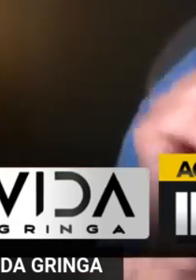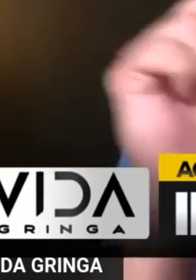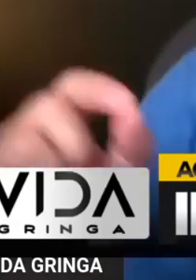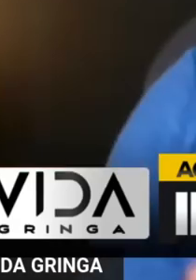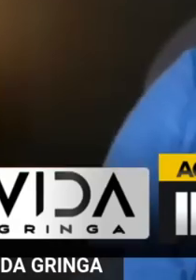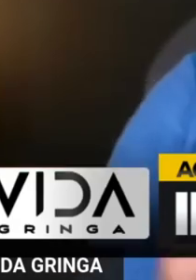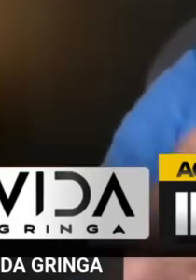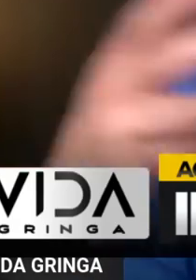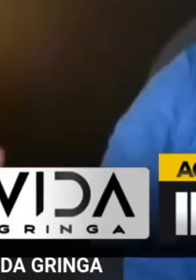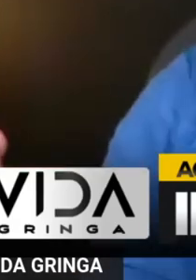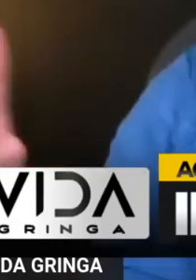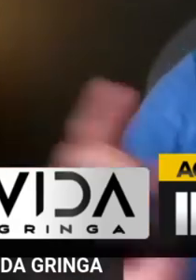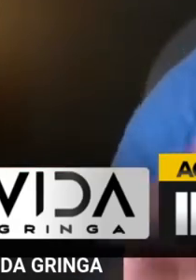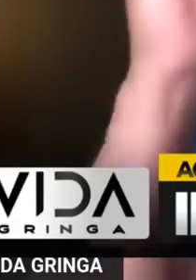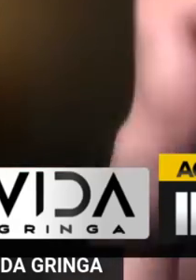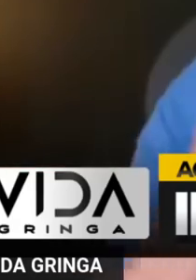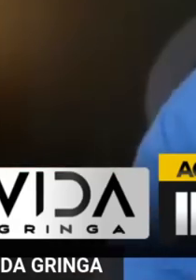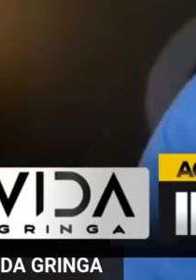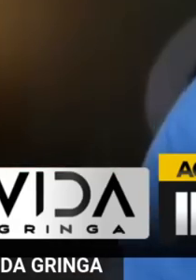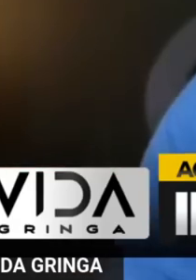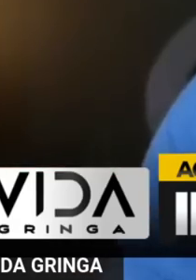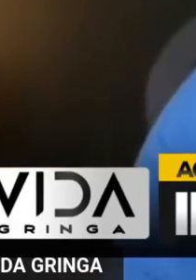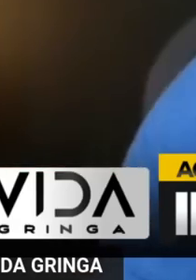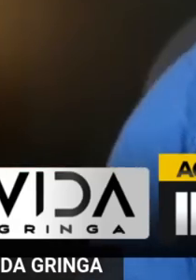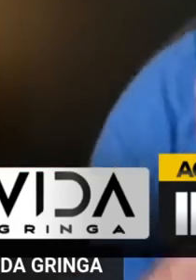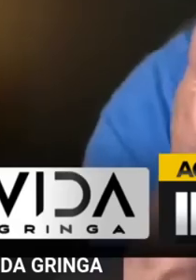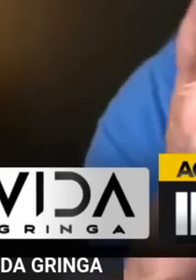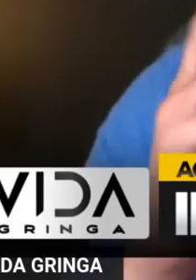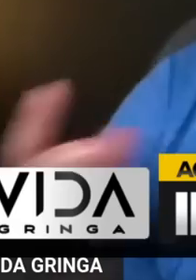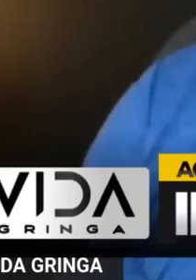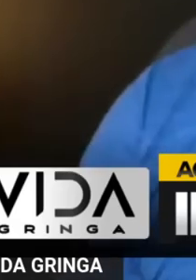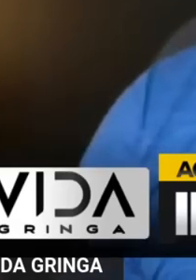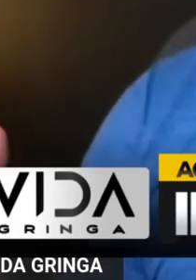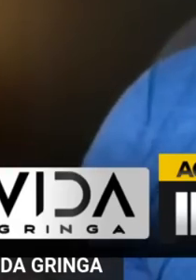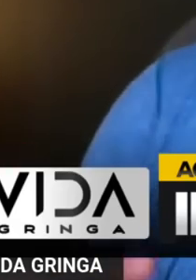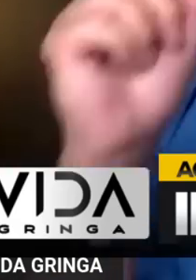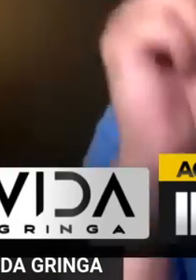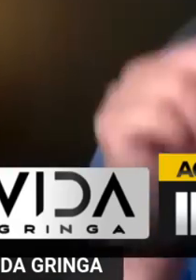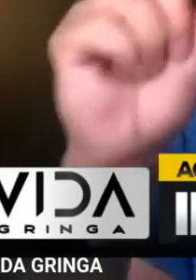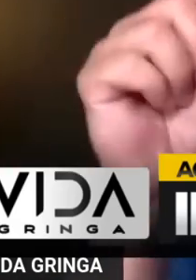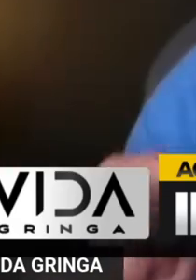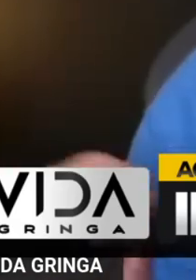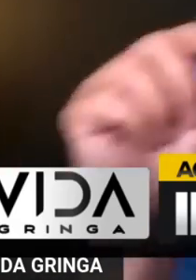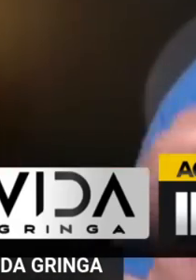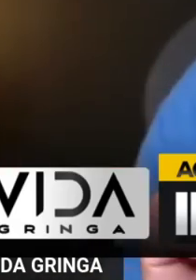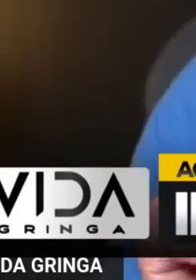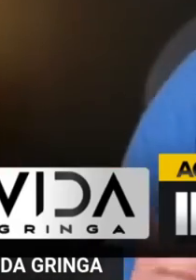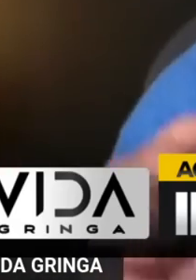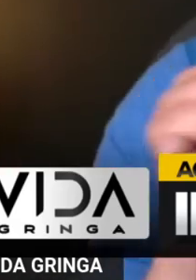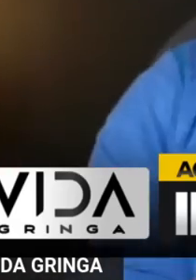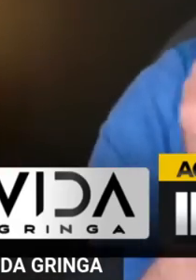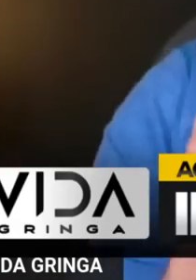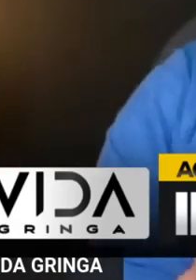estamos pertinho de 300 mil, compartilhe com seus amigos e chegaremos a 300 mil. Não sei se você sabe disso, mas nós temos o canal de live,